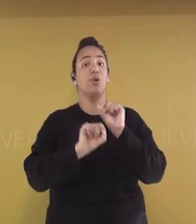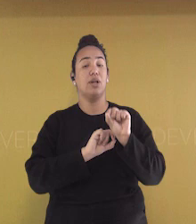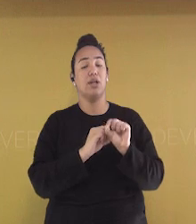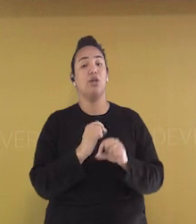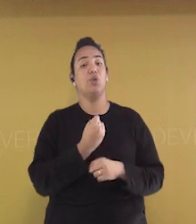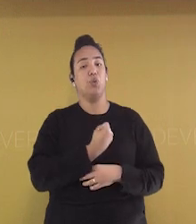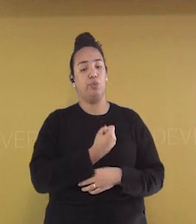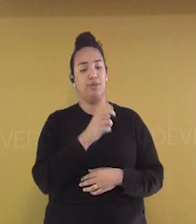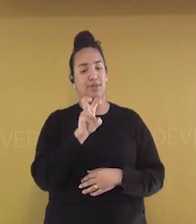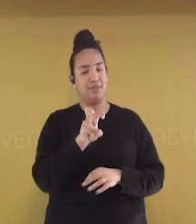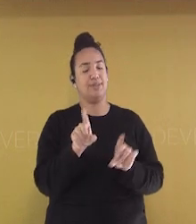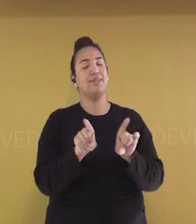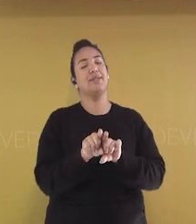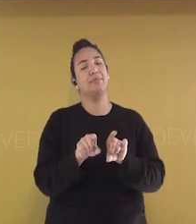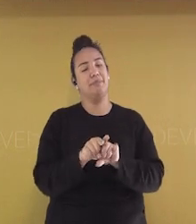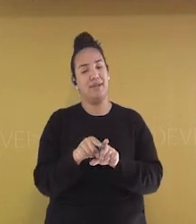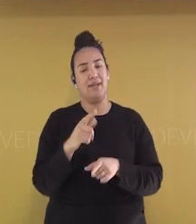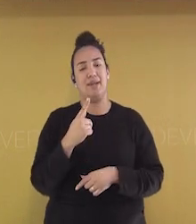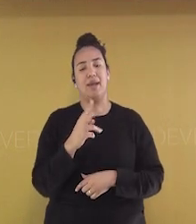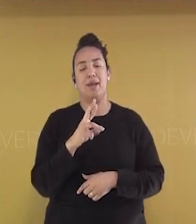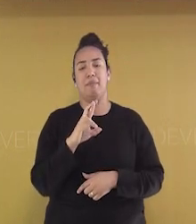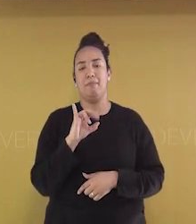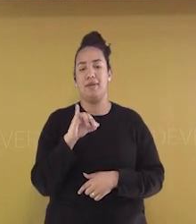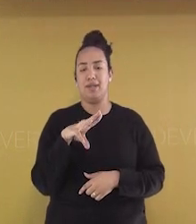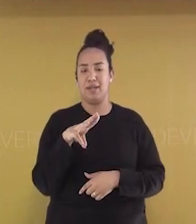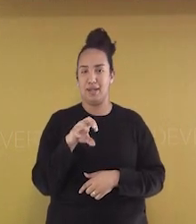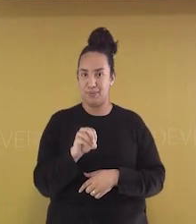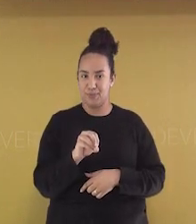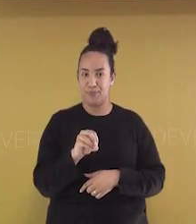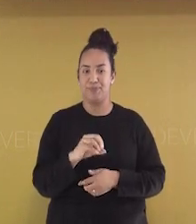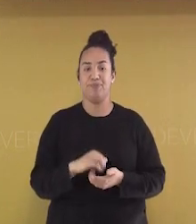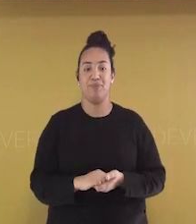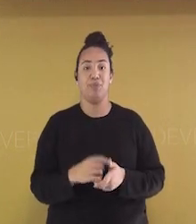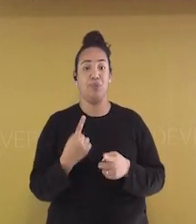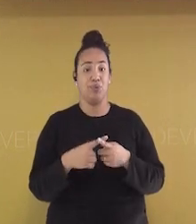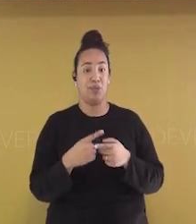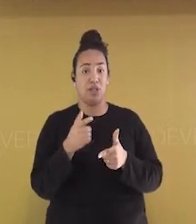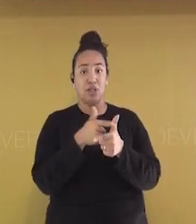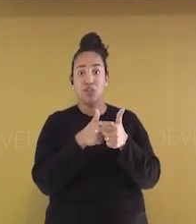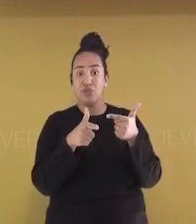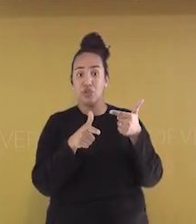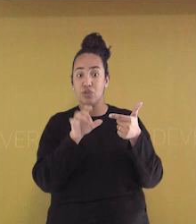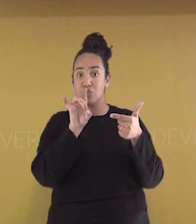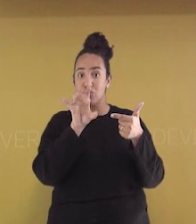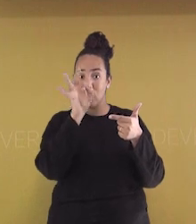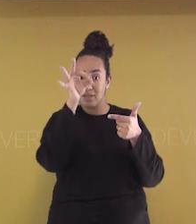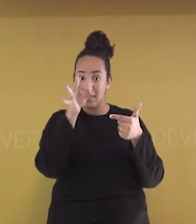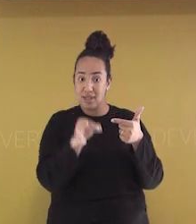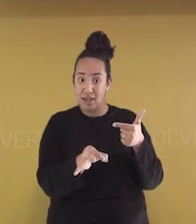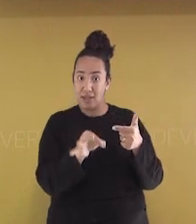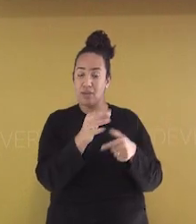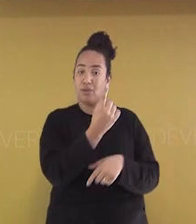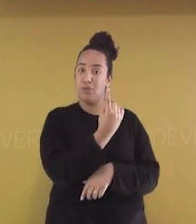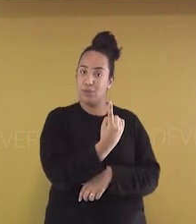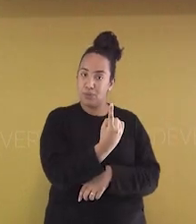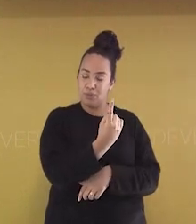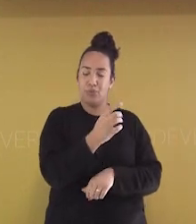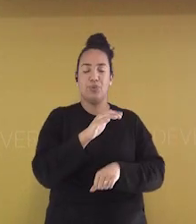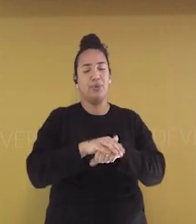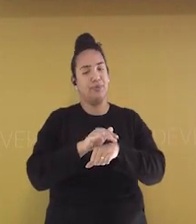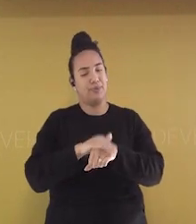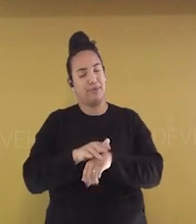também é um número primo, pois só possui como divisor apenas o 1 e o